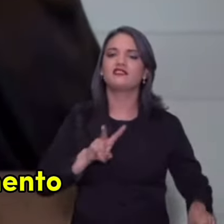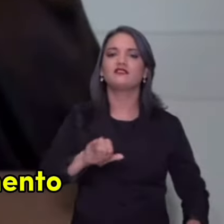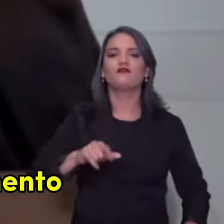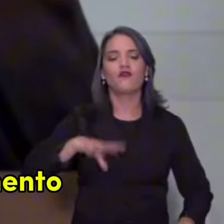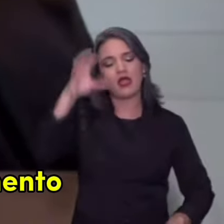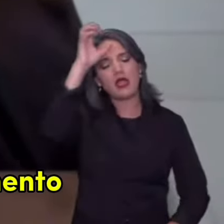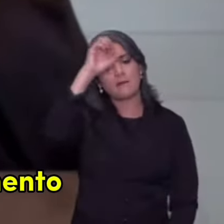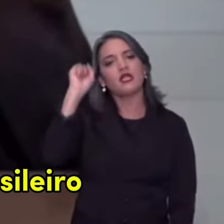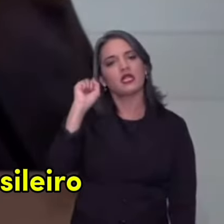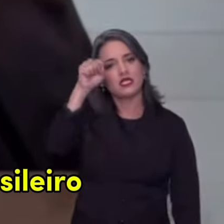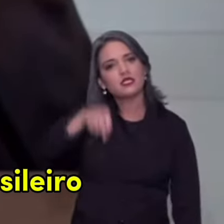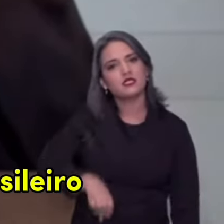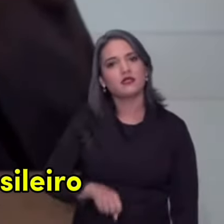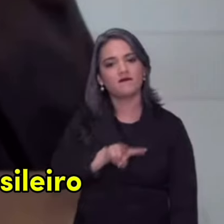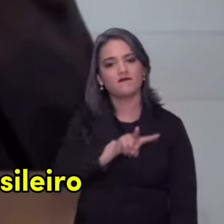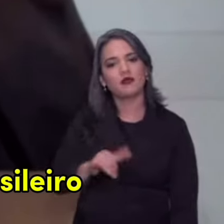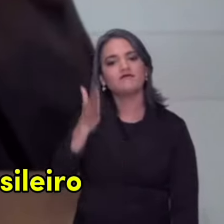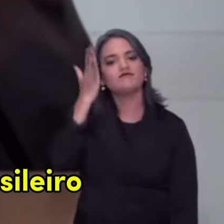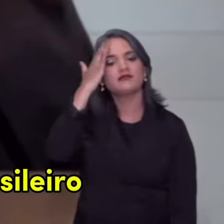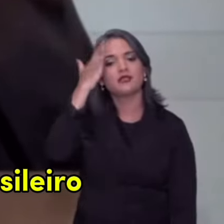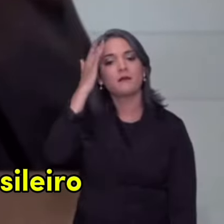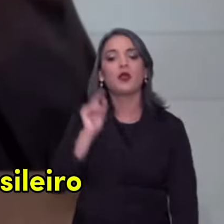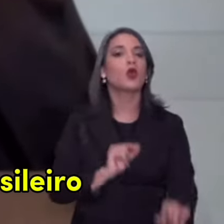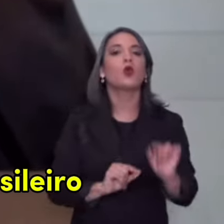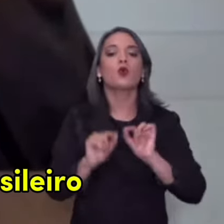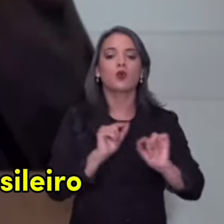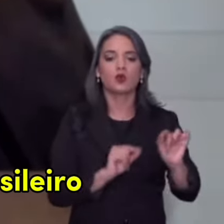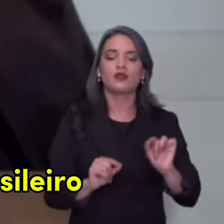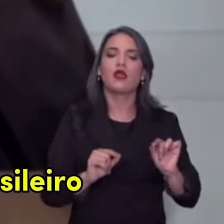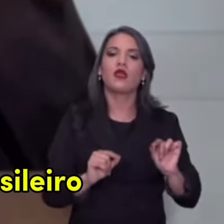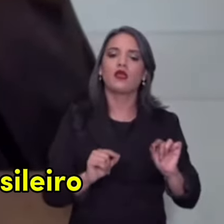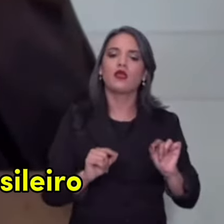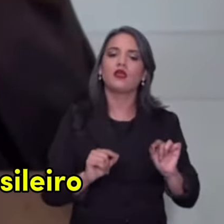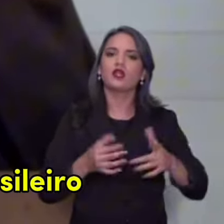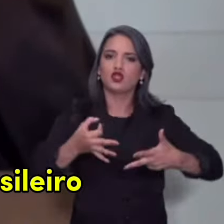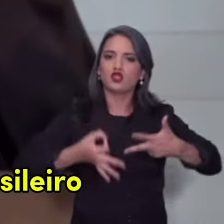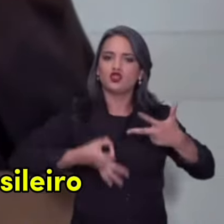tiveram conhecimento da coragem e seriedade do Poder Judiciário brasileiro.